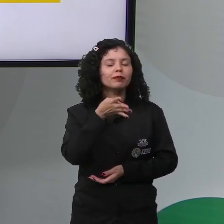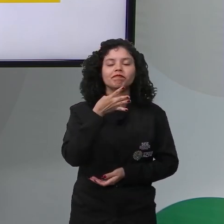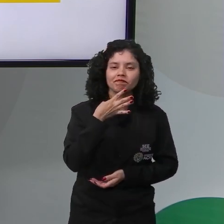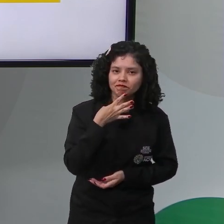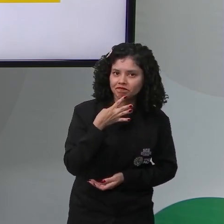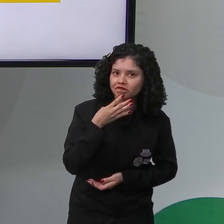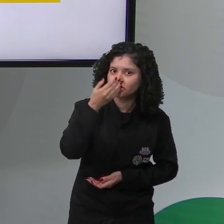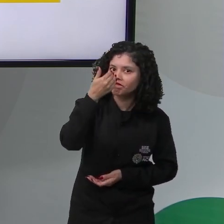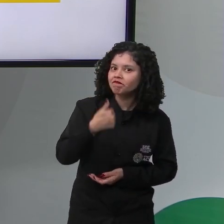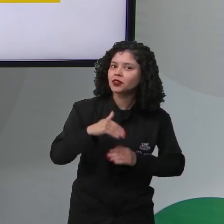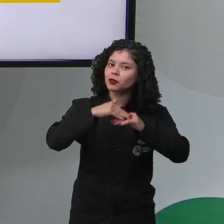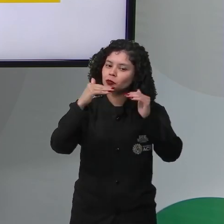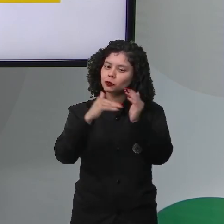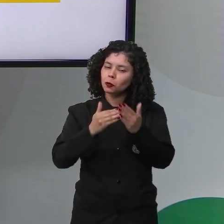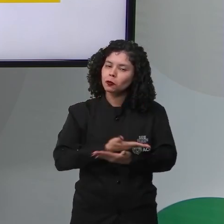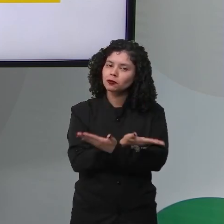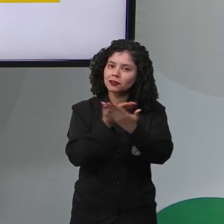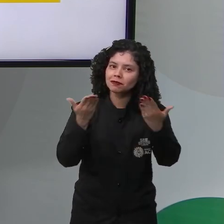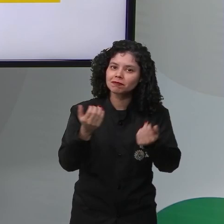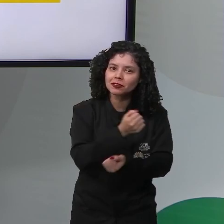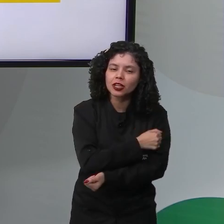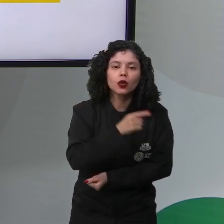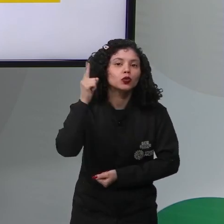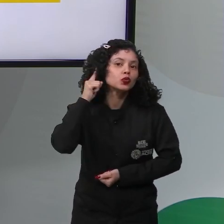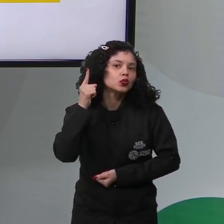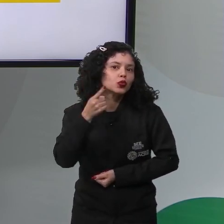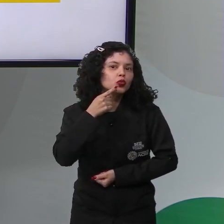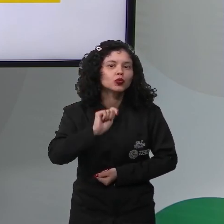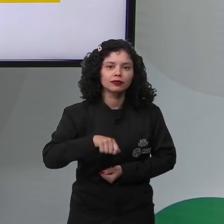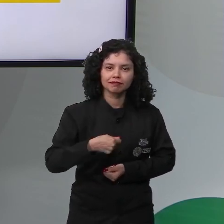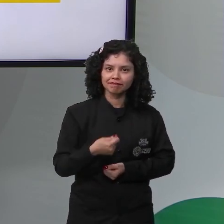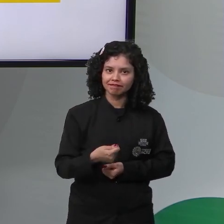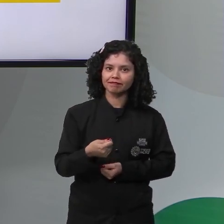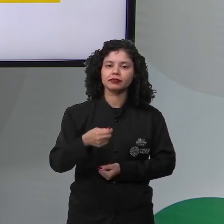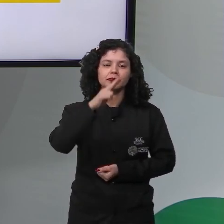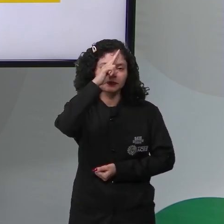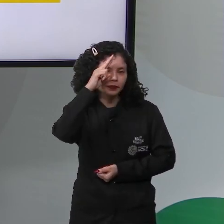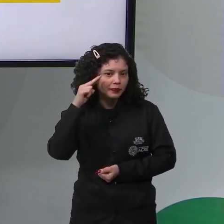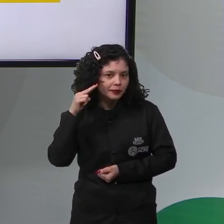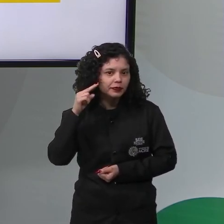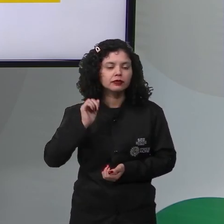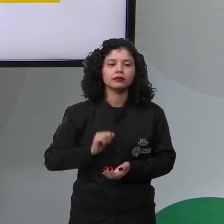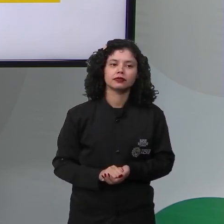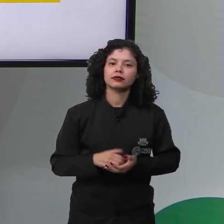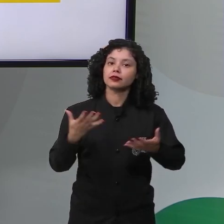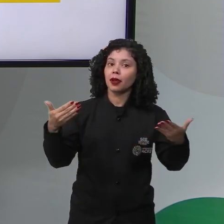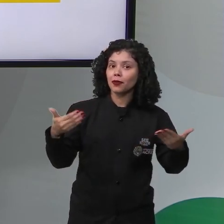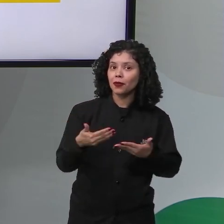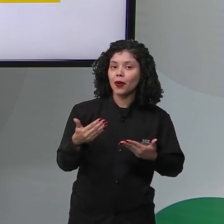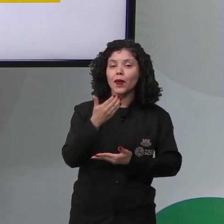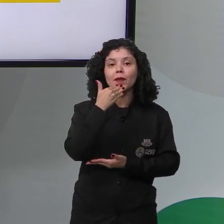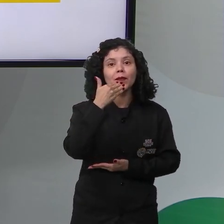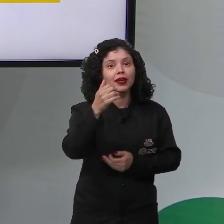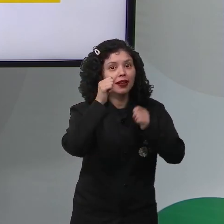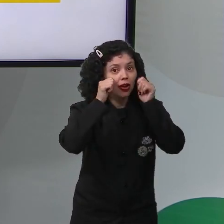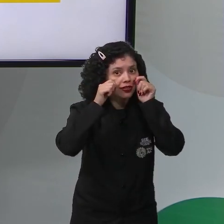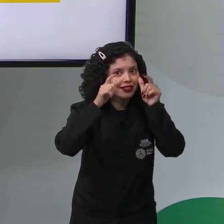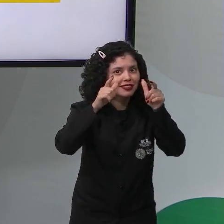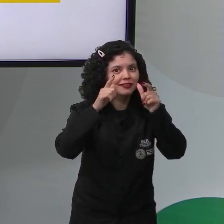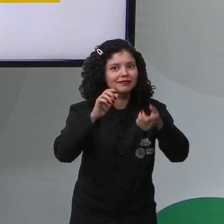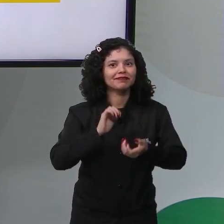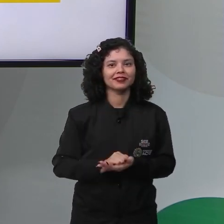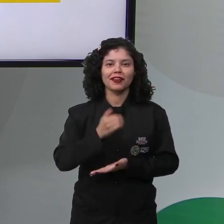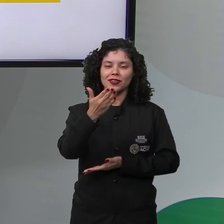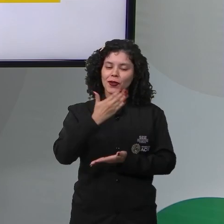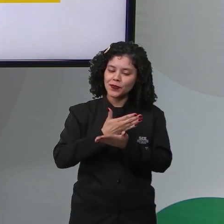conhece e para todos os alunos surdos, este é o meu sinal. A partir deste momento, eu peço a sua atenção para